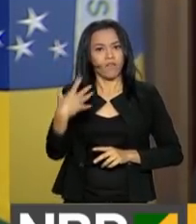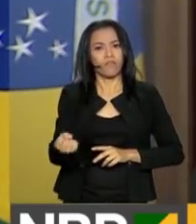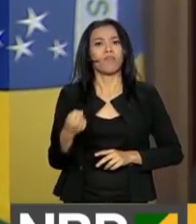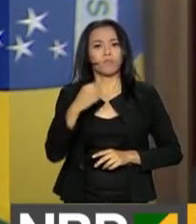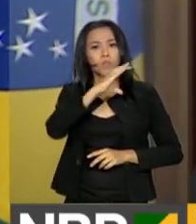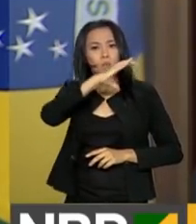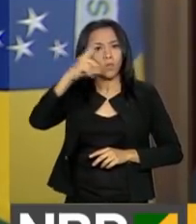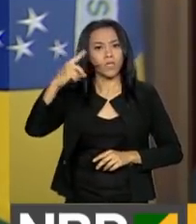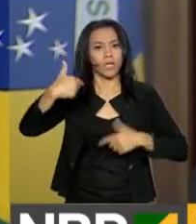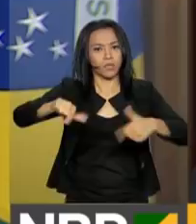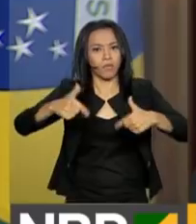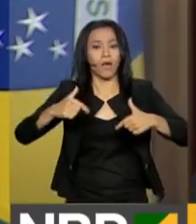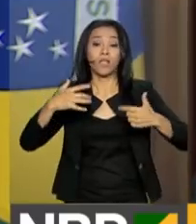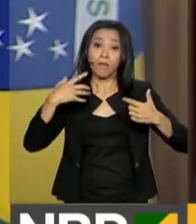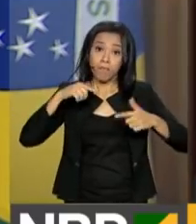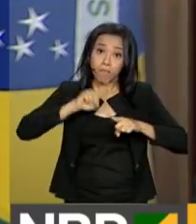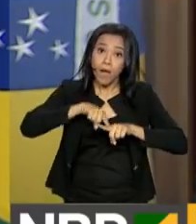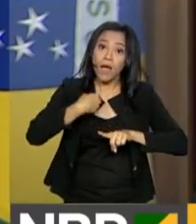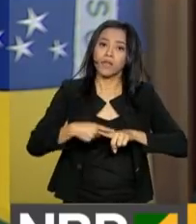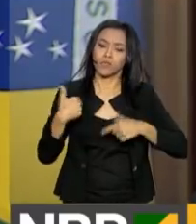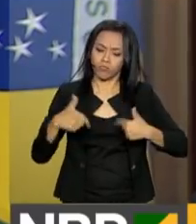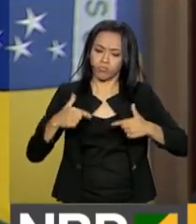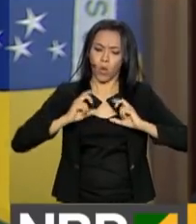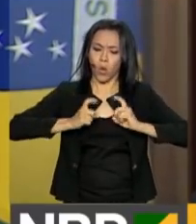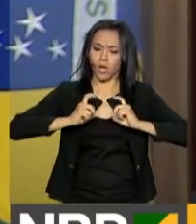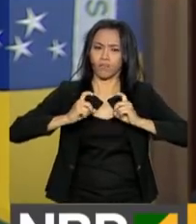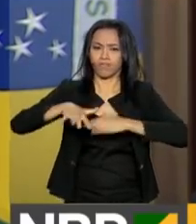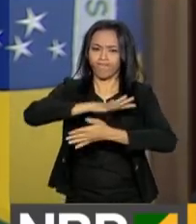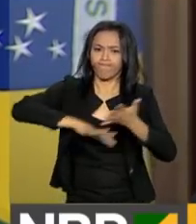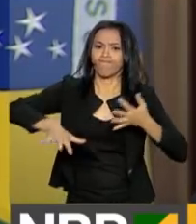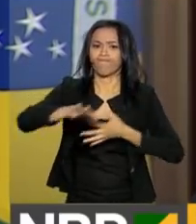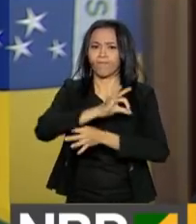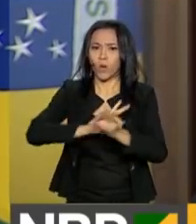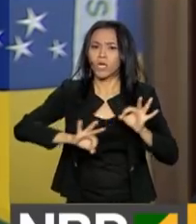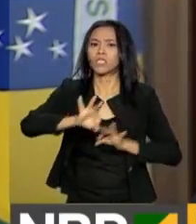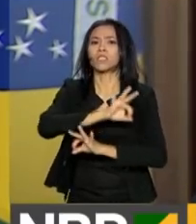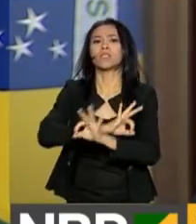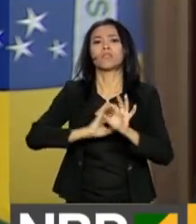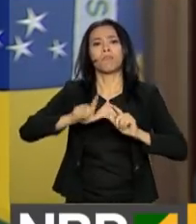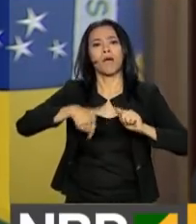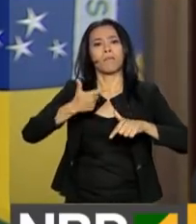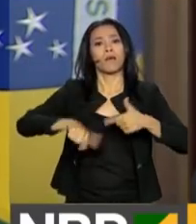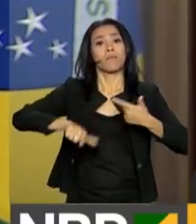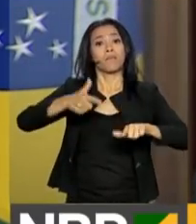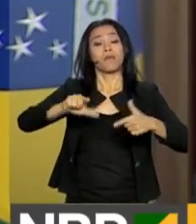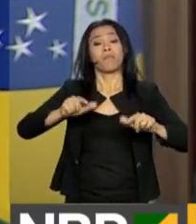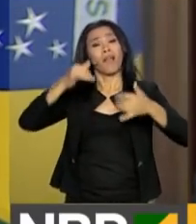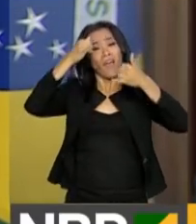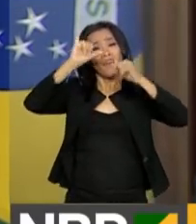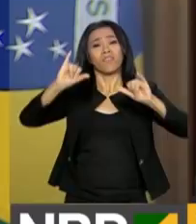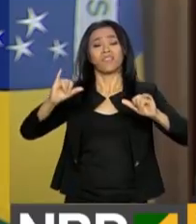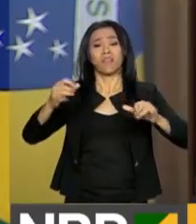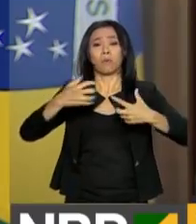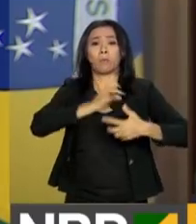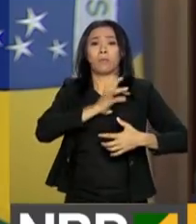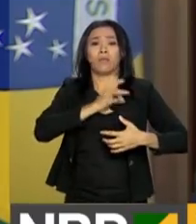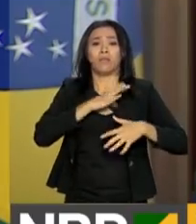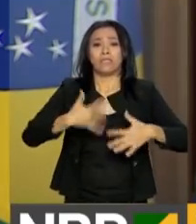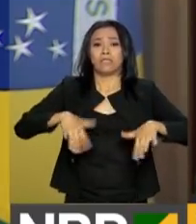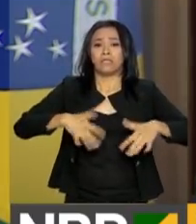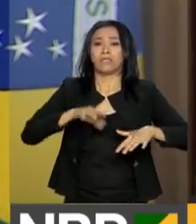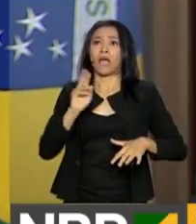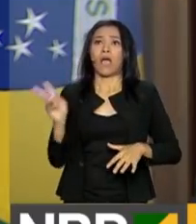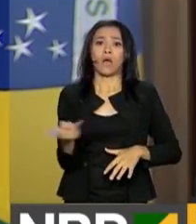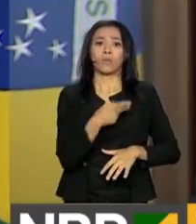estamos nos organizando cada vez mais para que nós possamos combater a insegurança que tanto